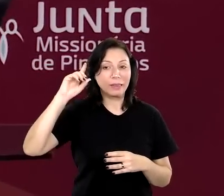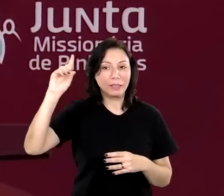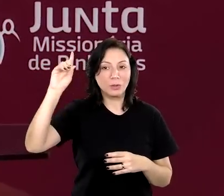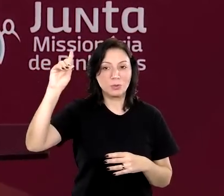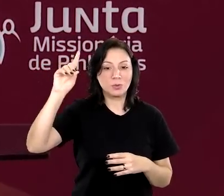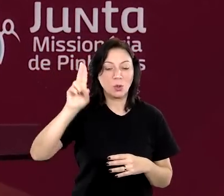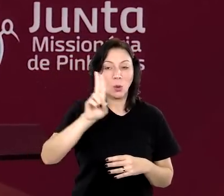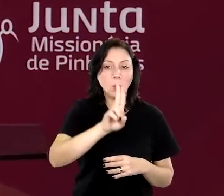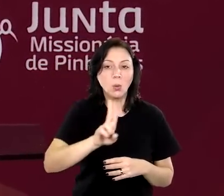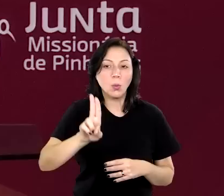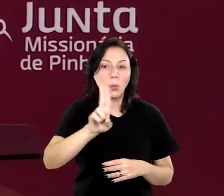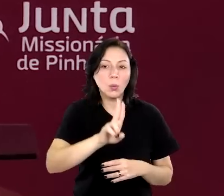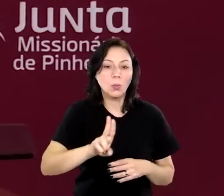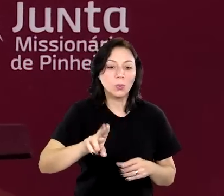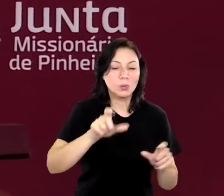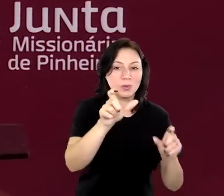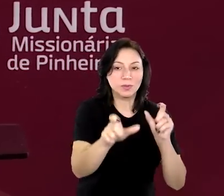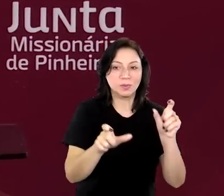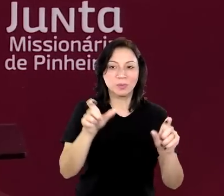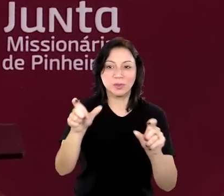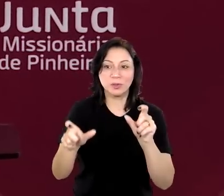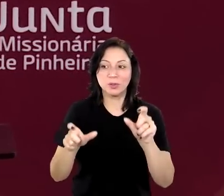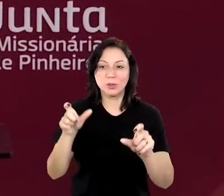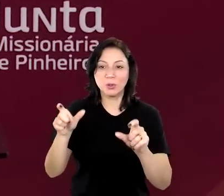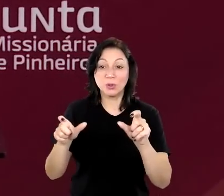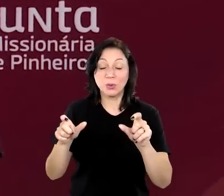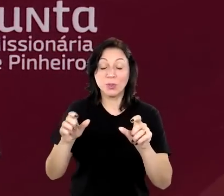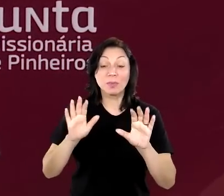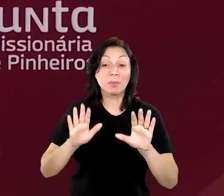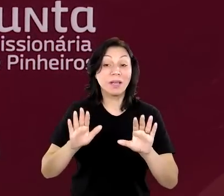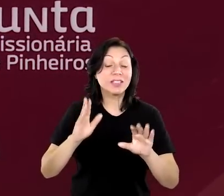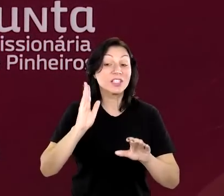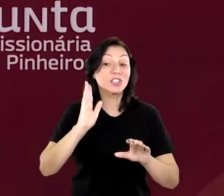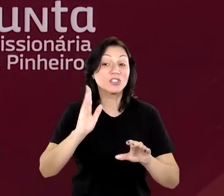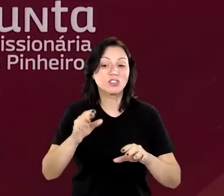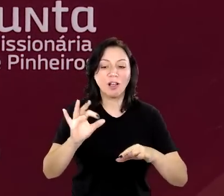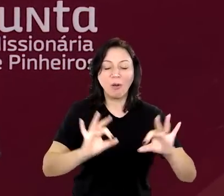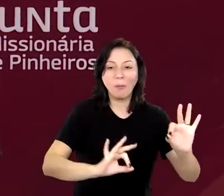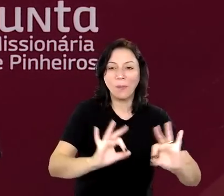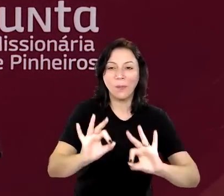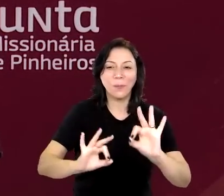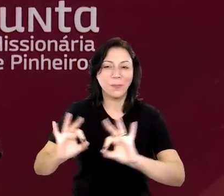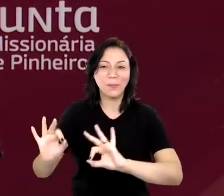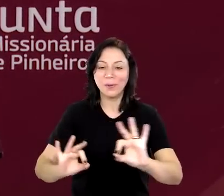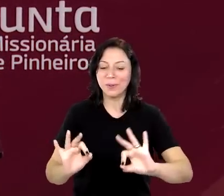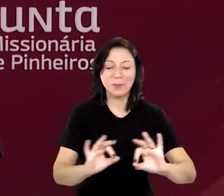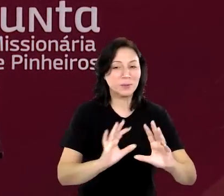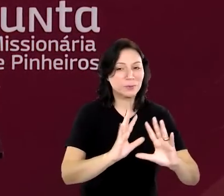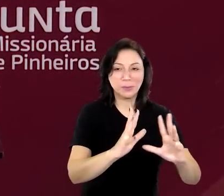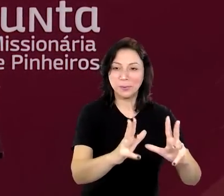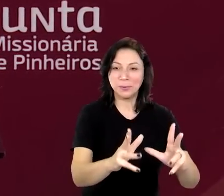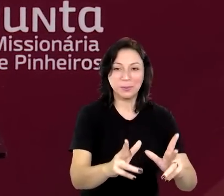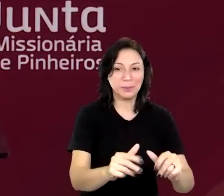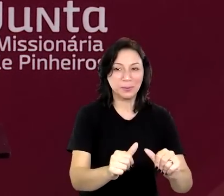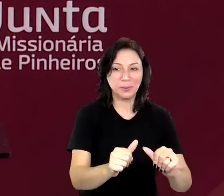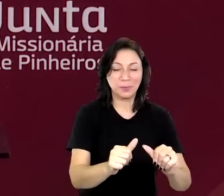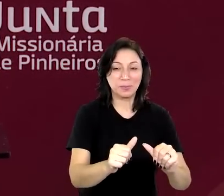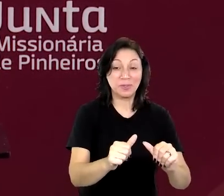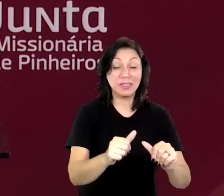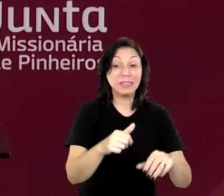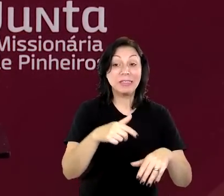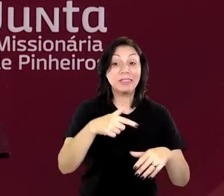já preparou todo o cenário da providência. A escolha de Maria já tinha sido feita antes dela